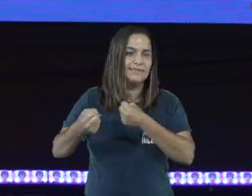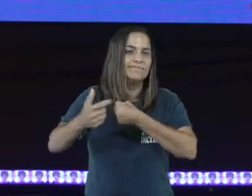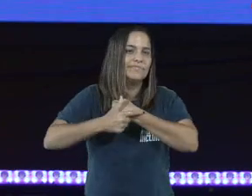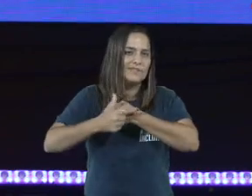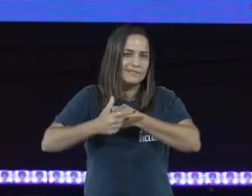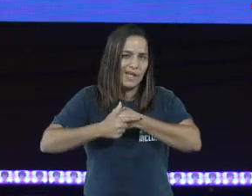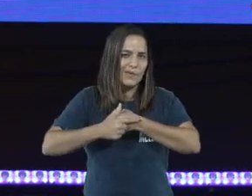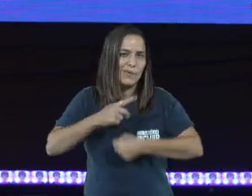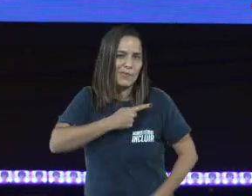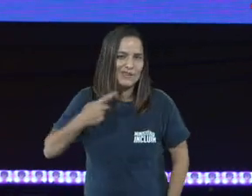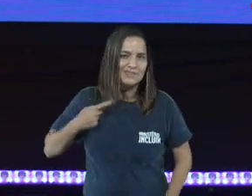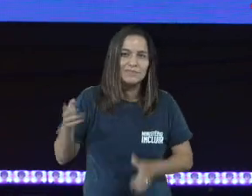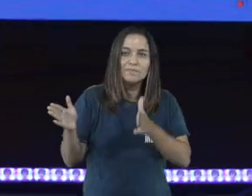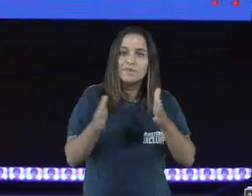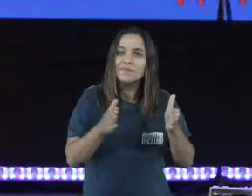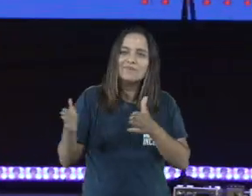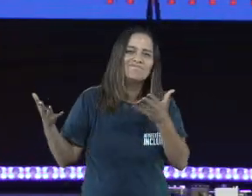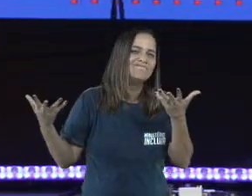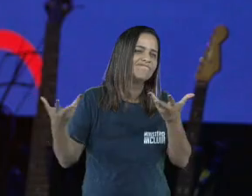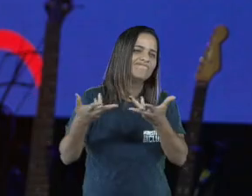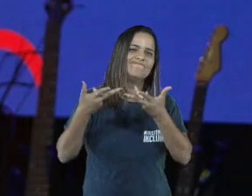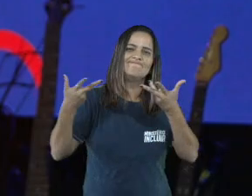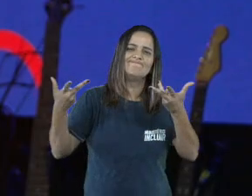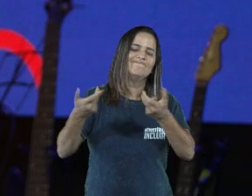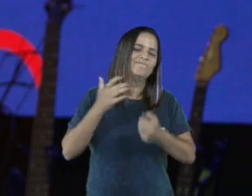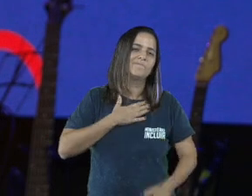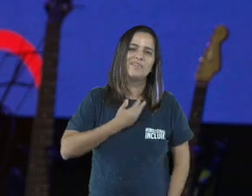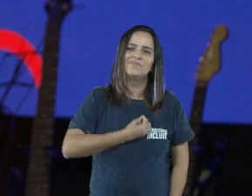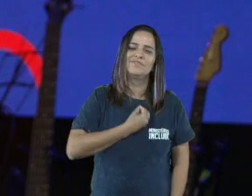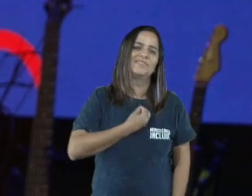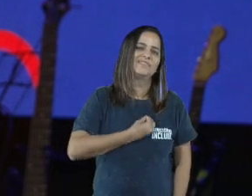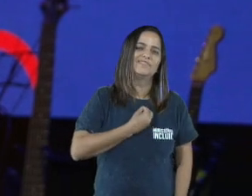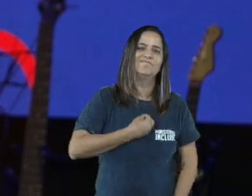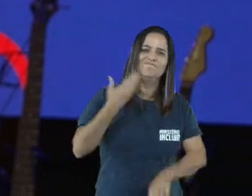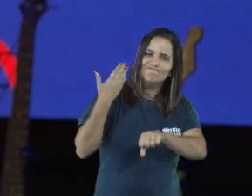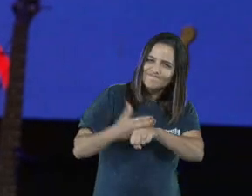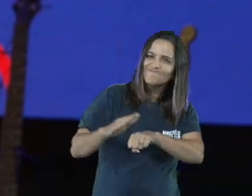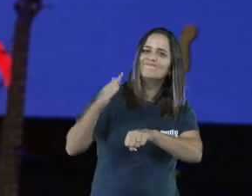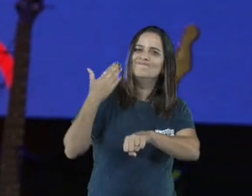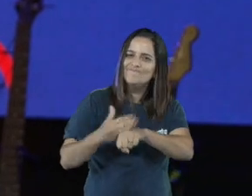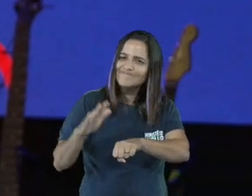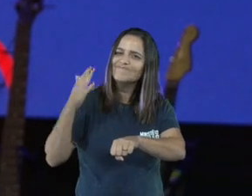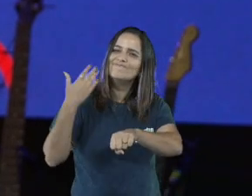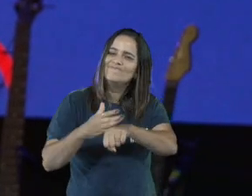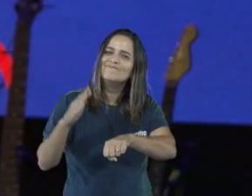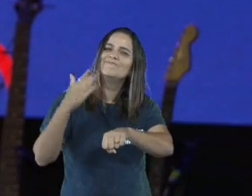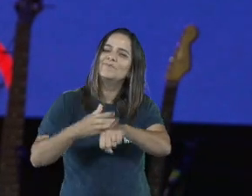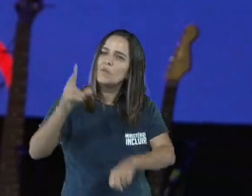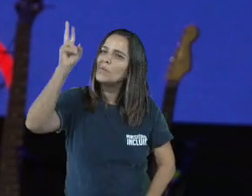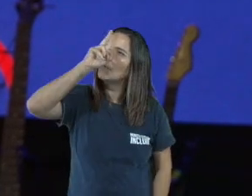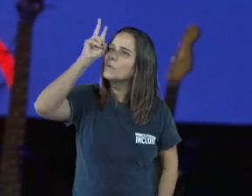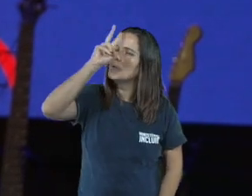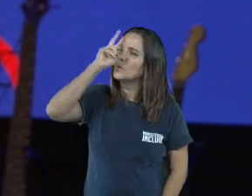re-significar meu aprendizado vendo as lutas do meu pai no ministério para que eu soubesse como capacitar pastores